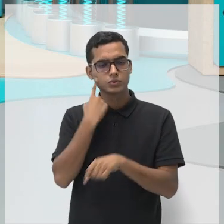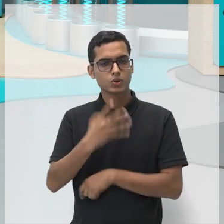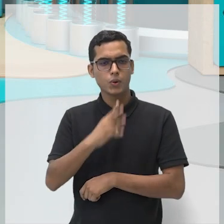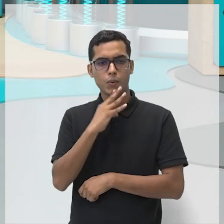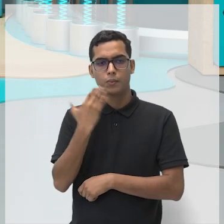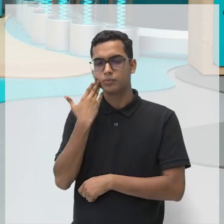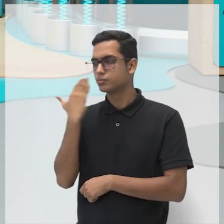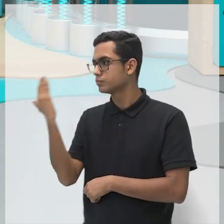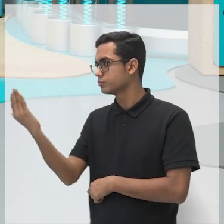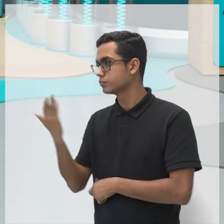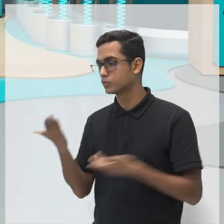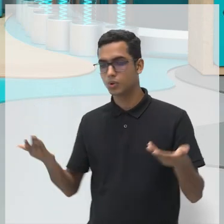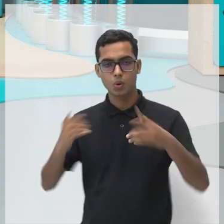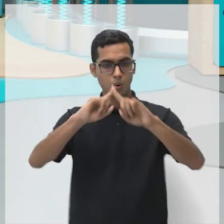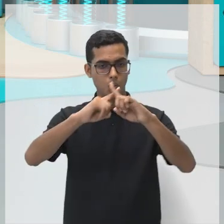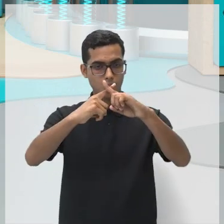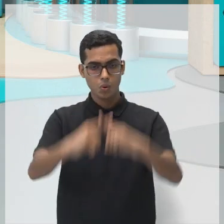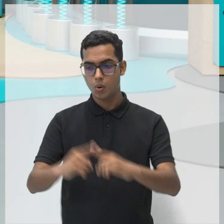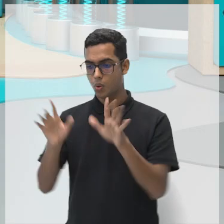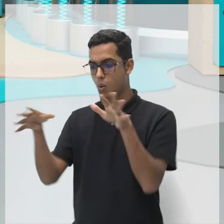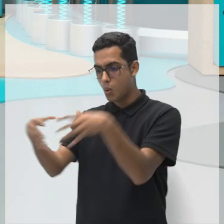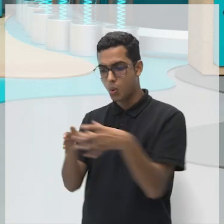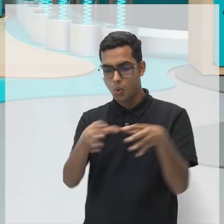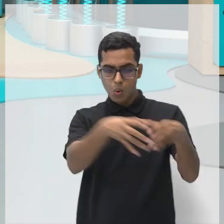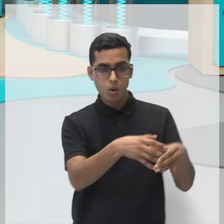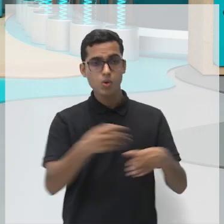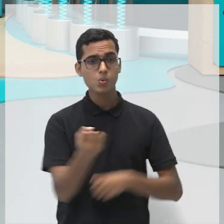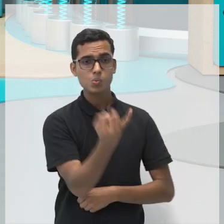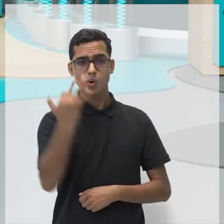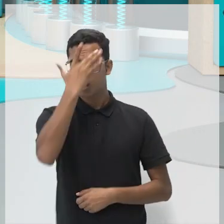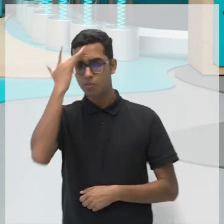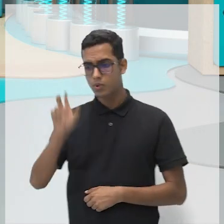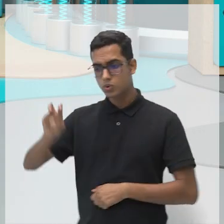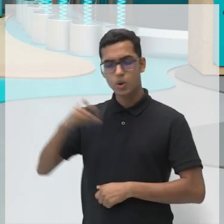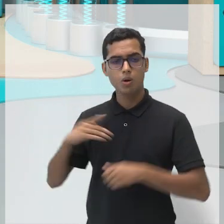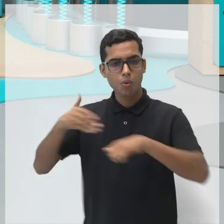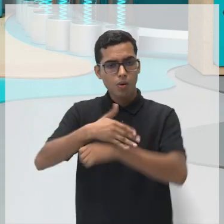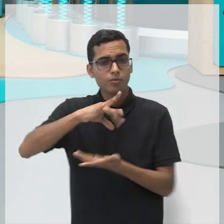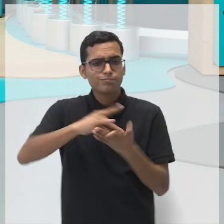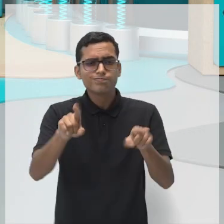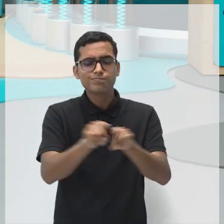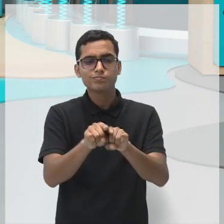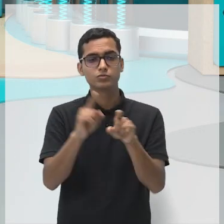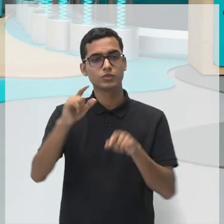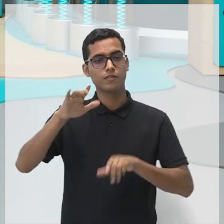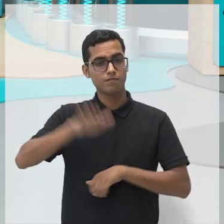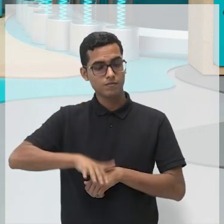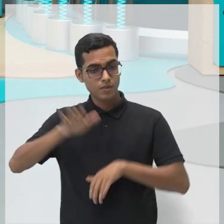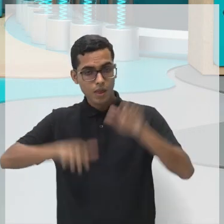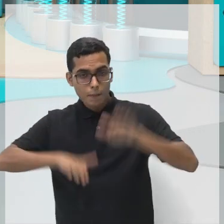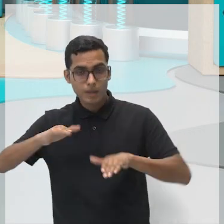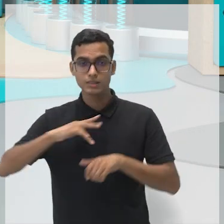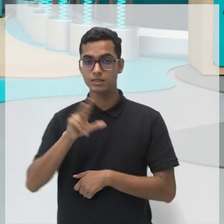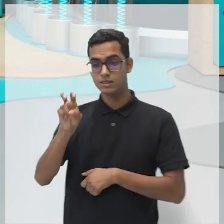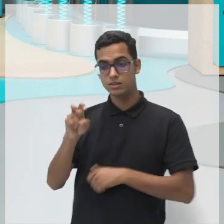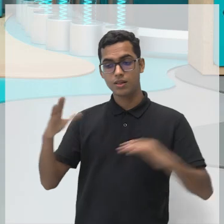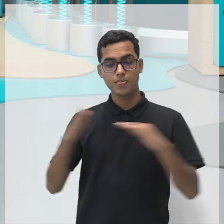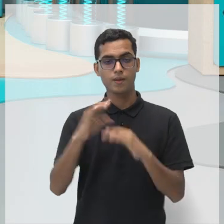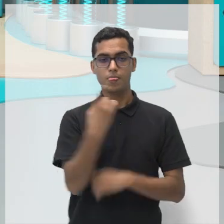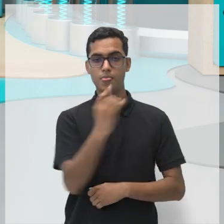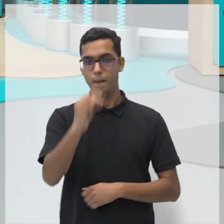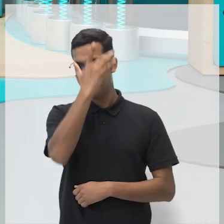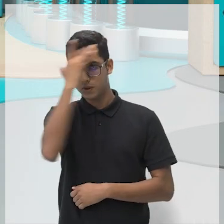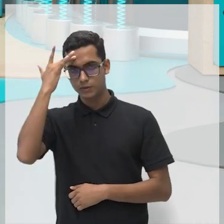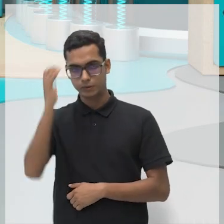olha só, ele é um jogo de equipes no qual o número de participantes pode variar ali entre 5 e 10 pessoas para